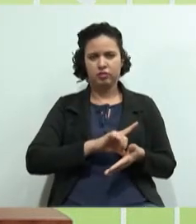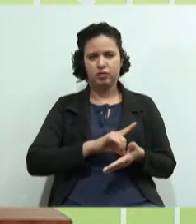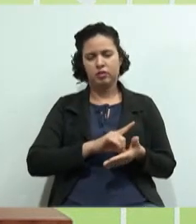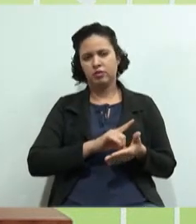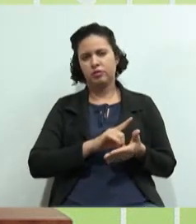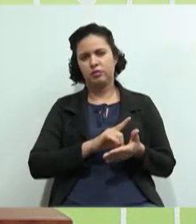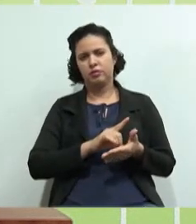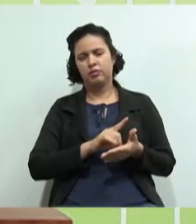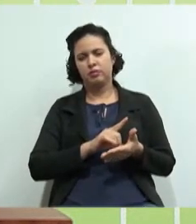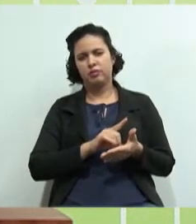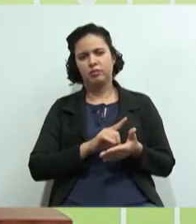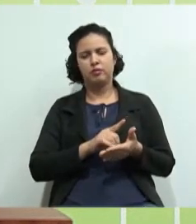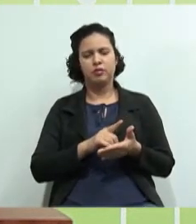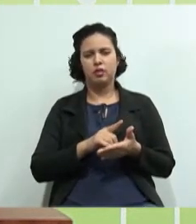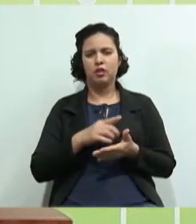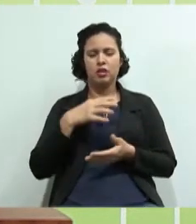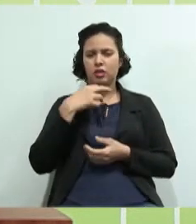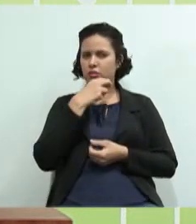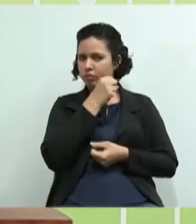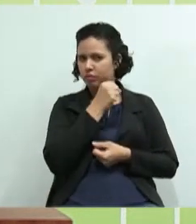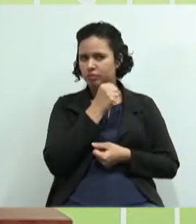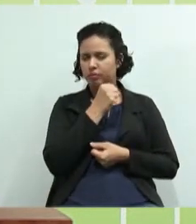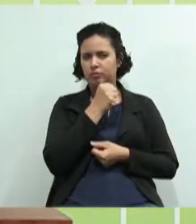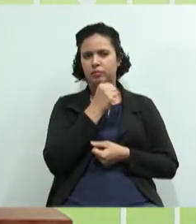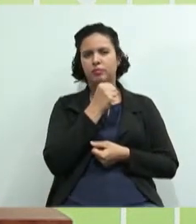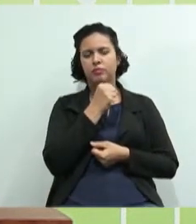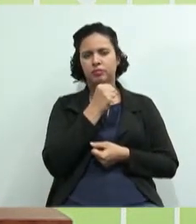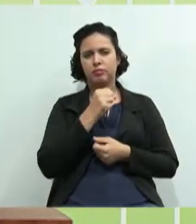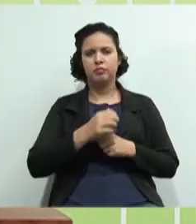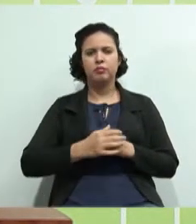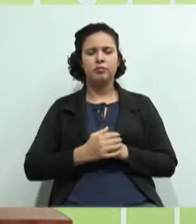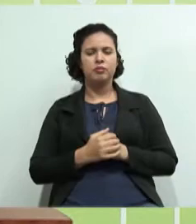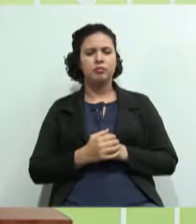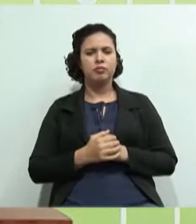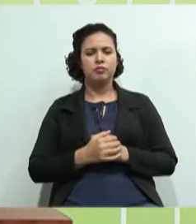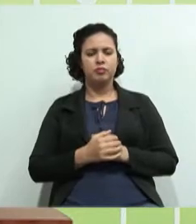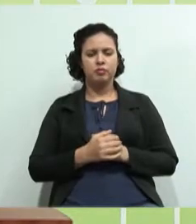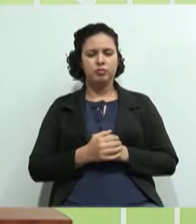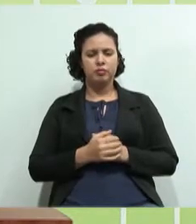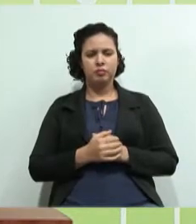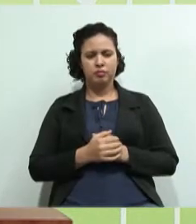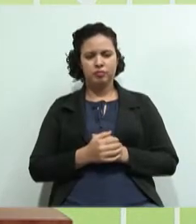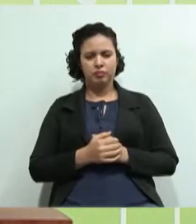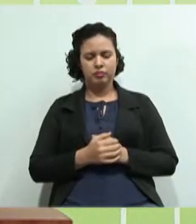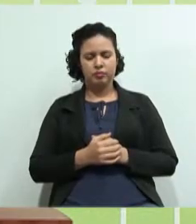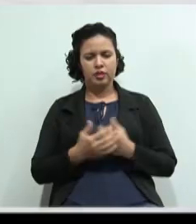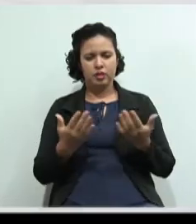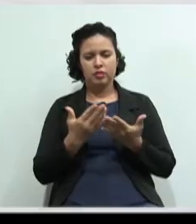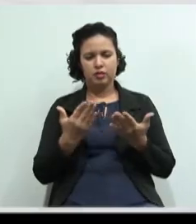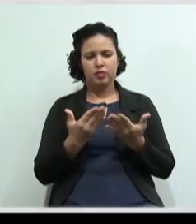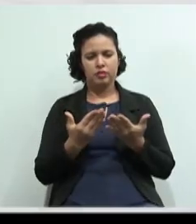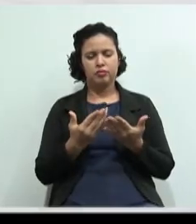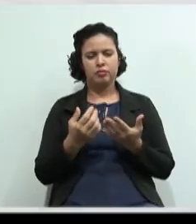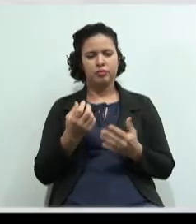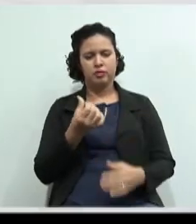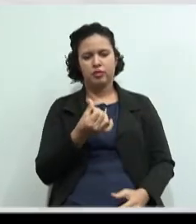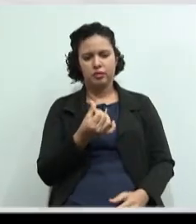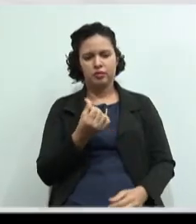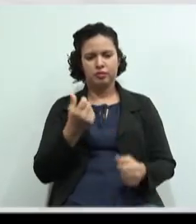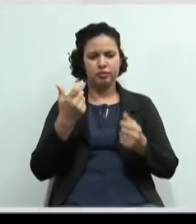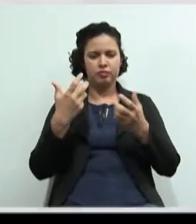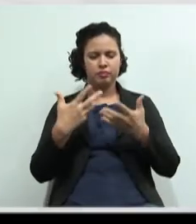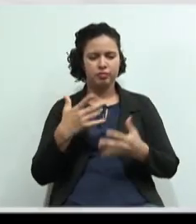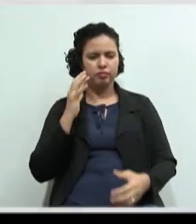meio-dia, ela entregou às 10, entregou com 2 horas antes do prazo. Vamos para mais uma questão, coloca aí, explique sobre a filosofia